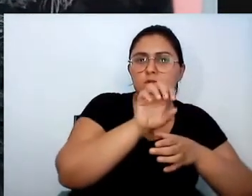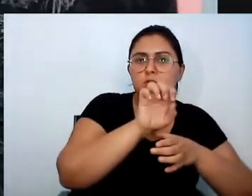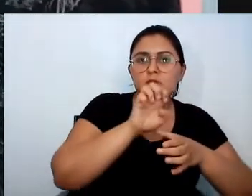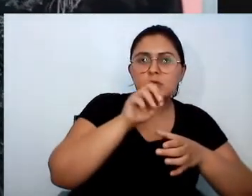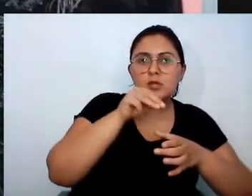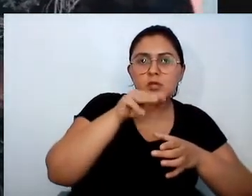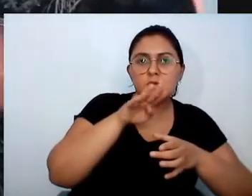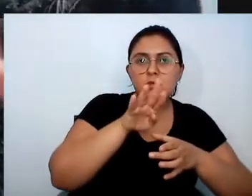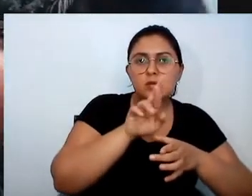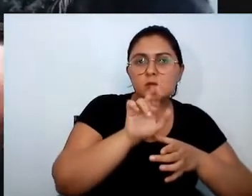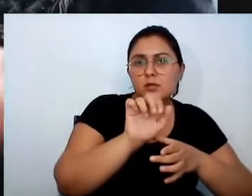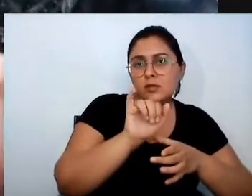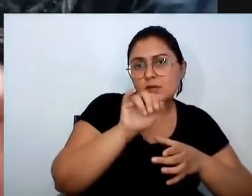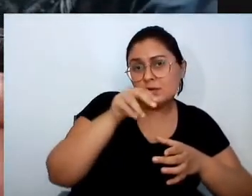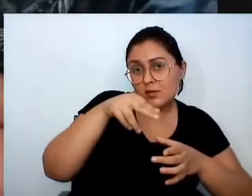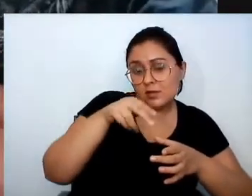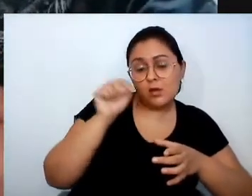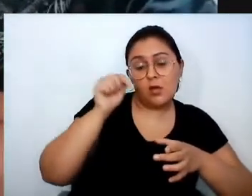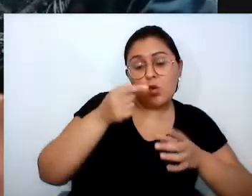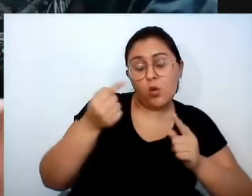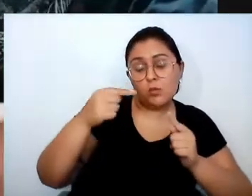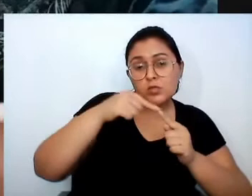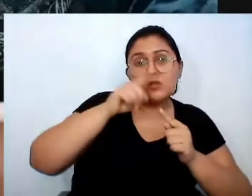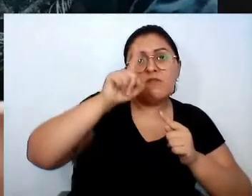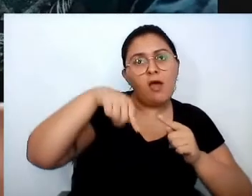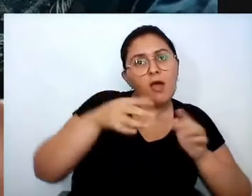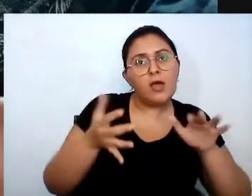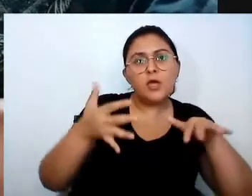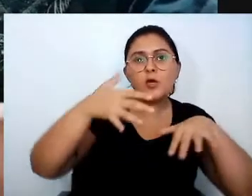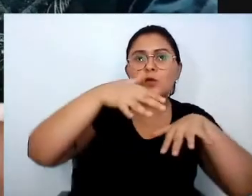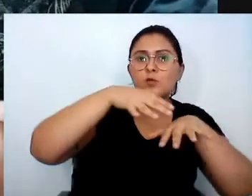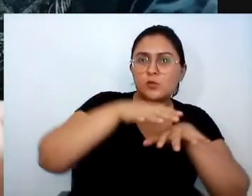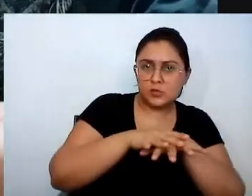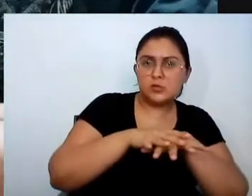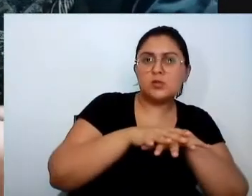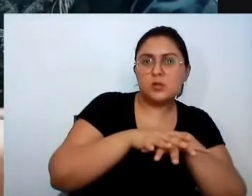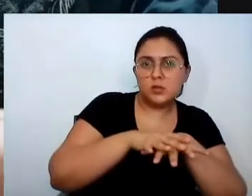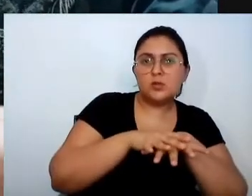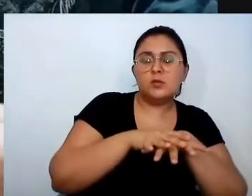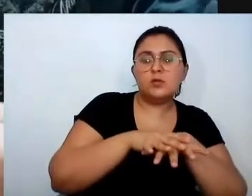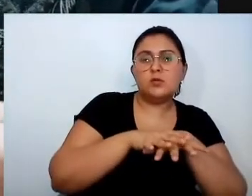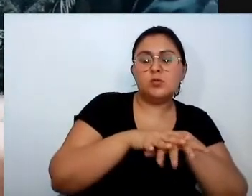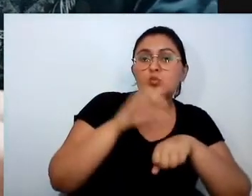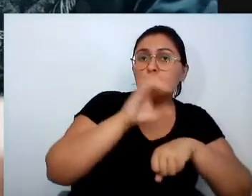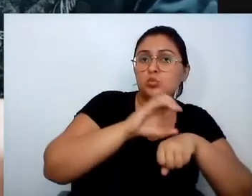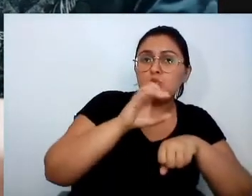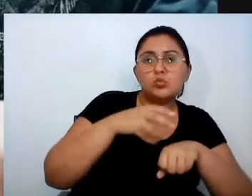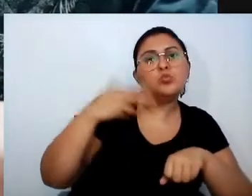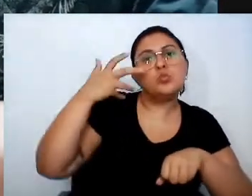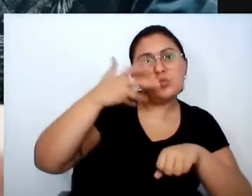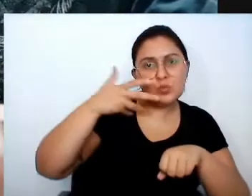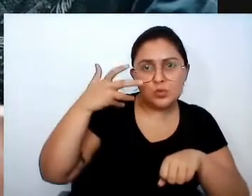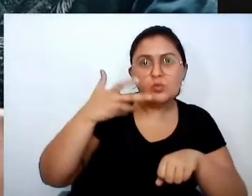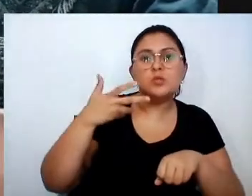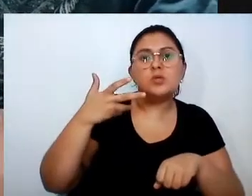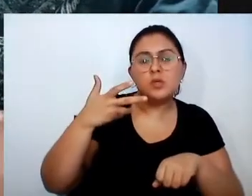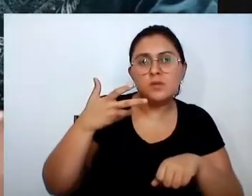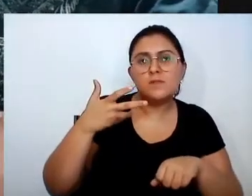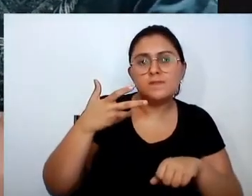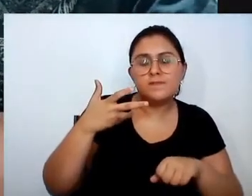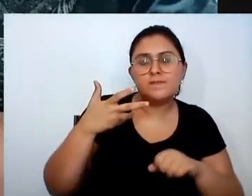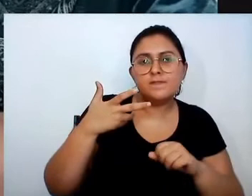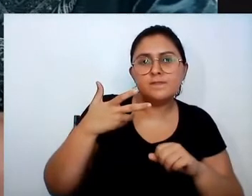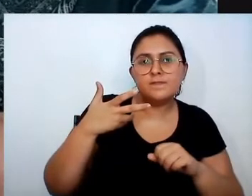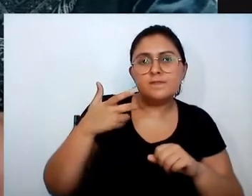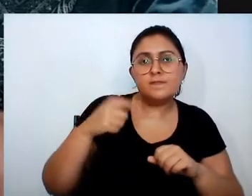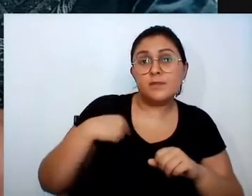né, da inclusão mesmo das pessoas, né, dos alunos com deficiência nos cursos, sobretudo de música, né, principalmente, já que